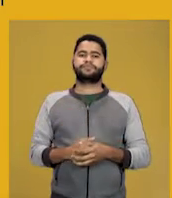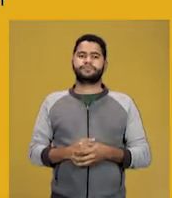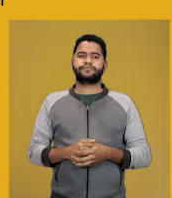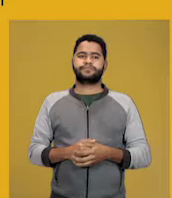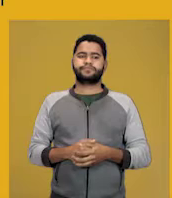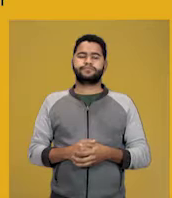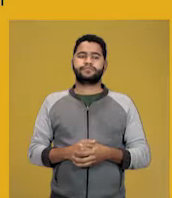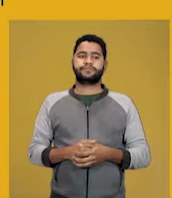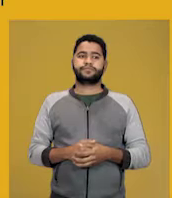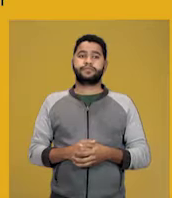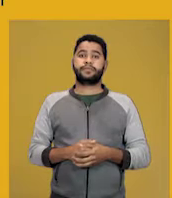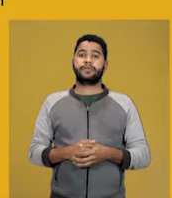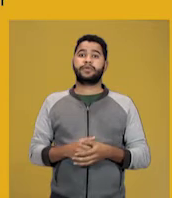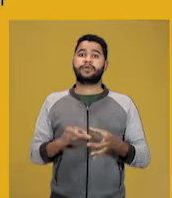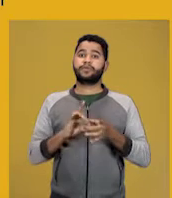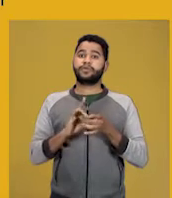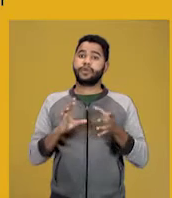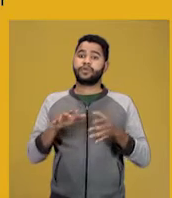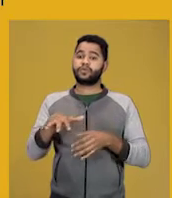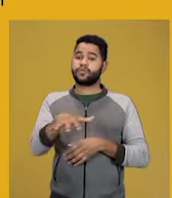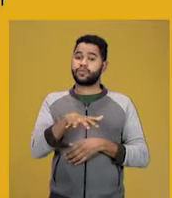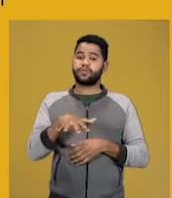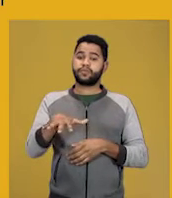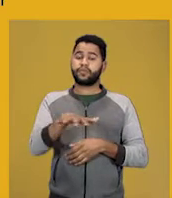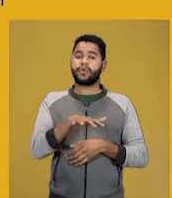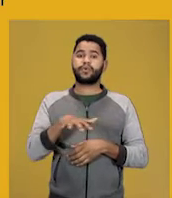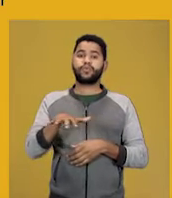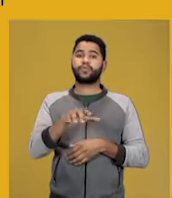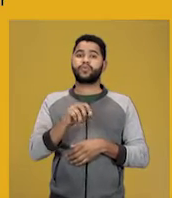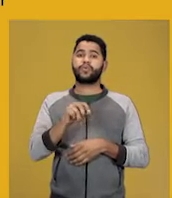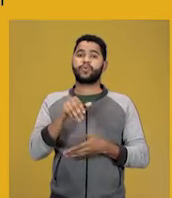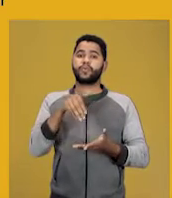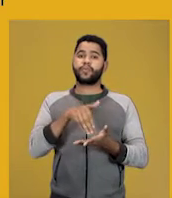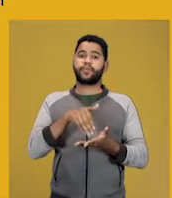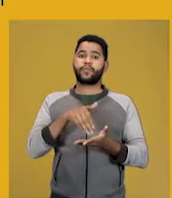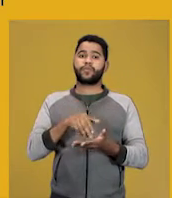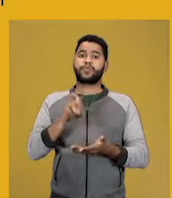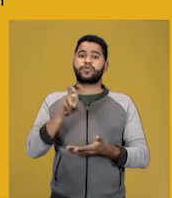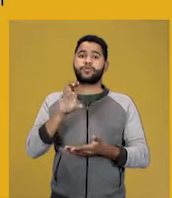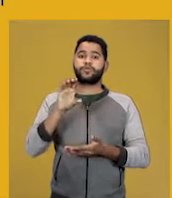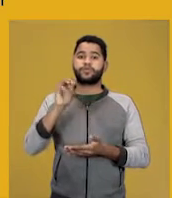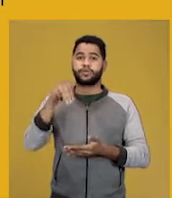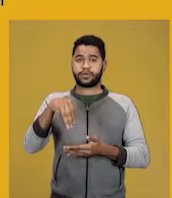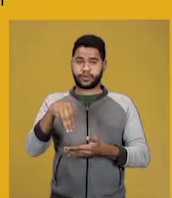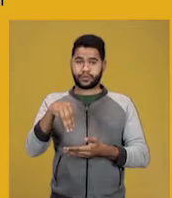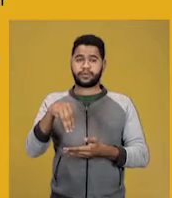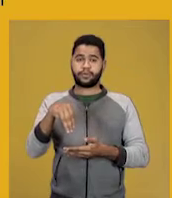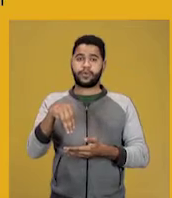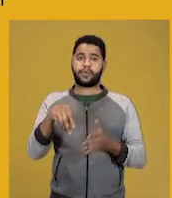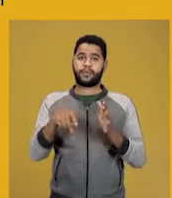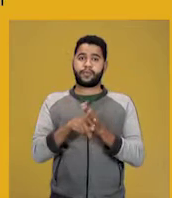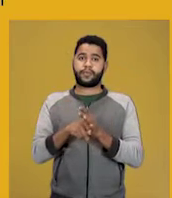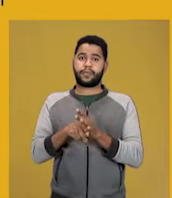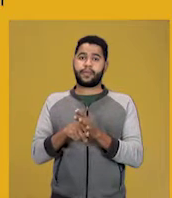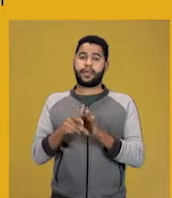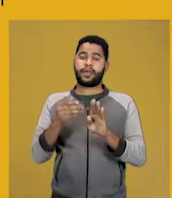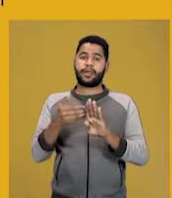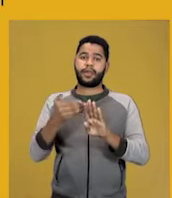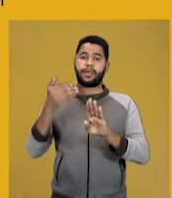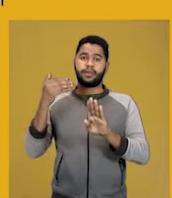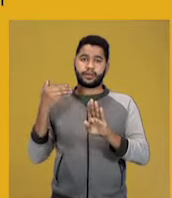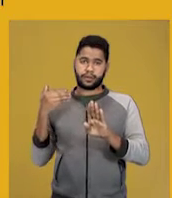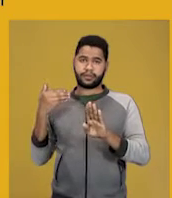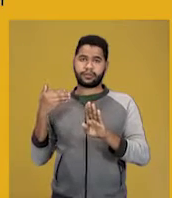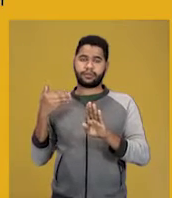prateleiras. Deixe um espaço de no mínimo 5 centímetros entre a parte traseira do